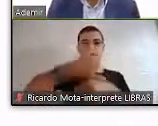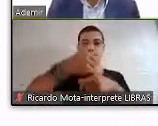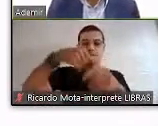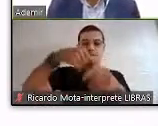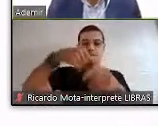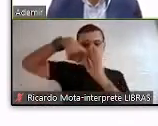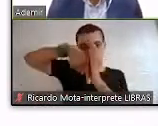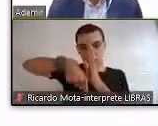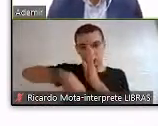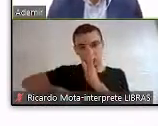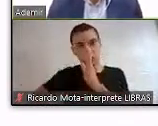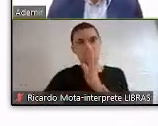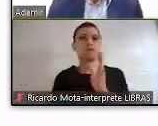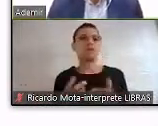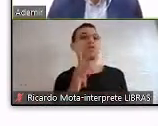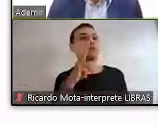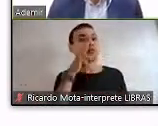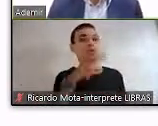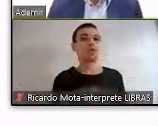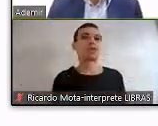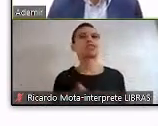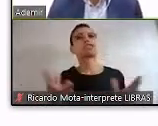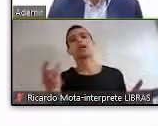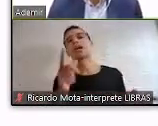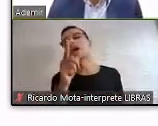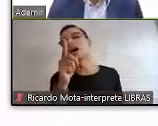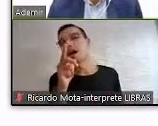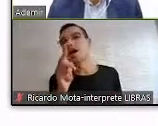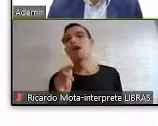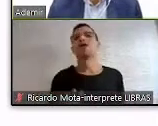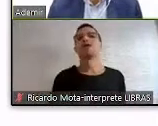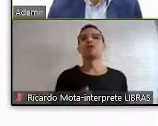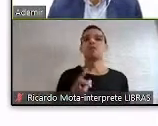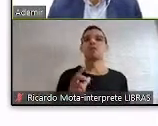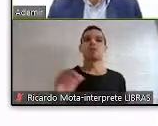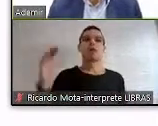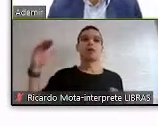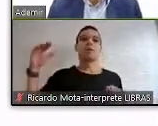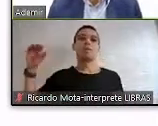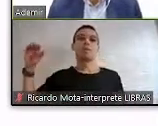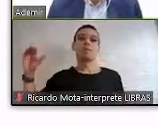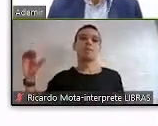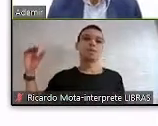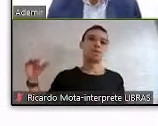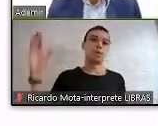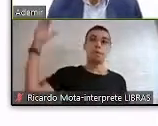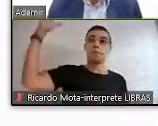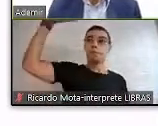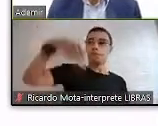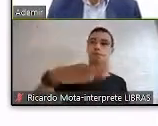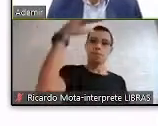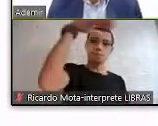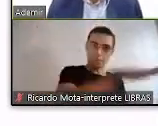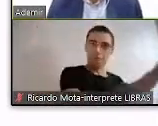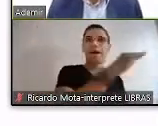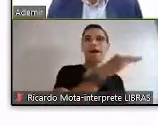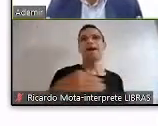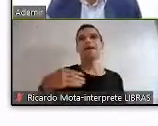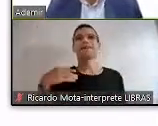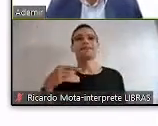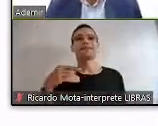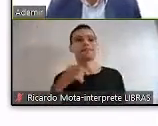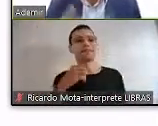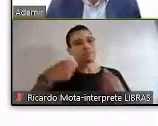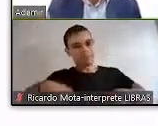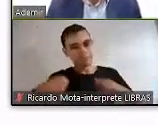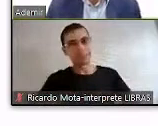aí do litoral. Tá? Caso em que prédio em construção, cidades, né, litorâneas, deve ser